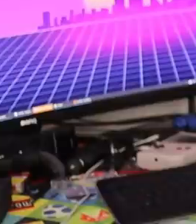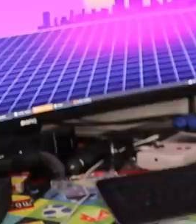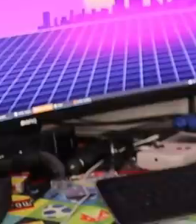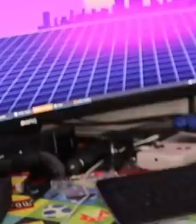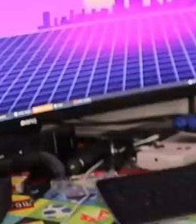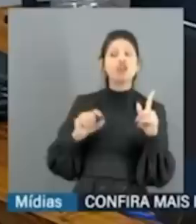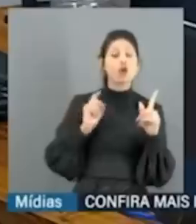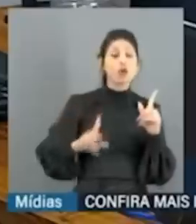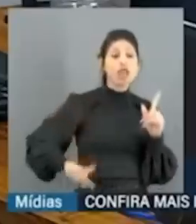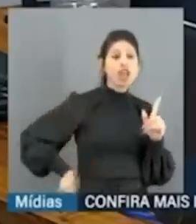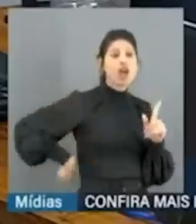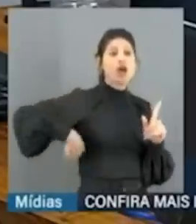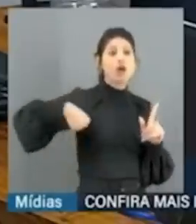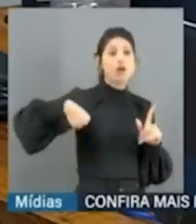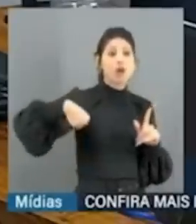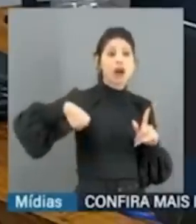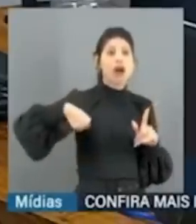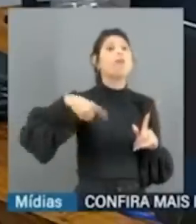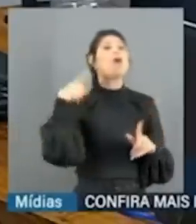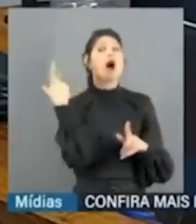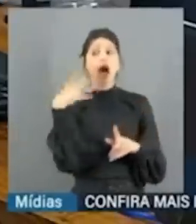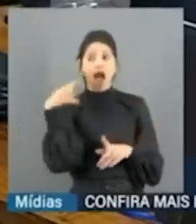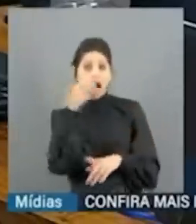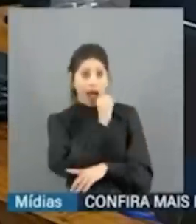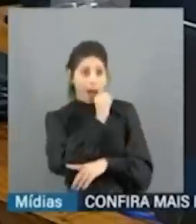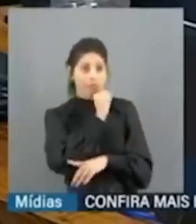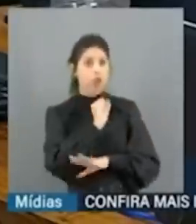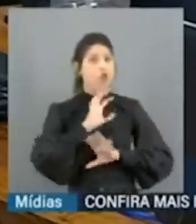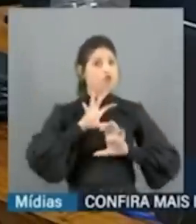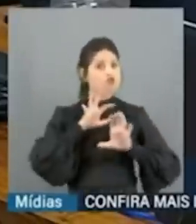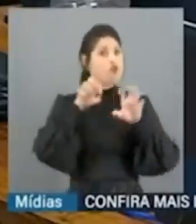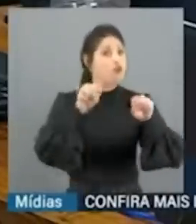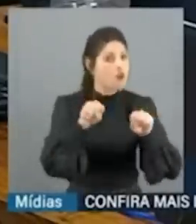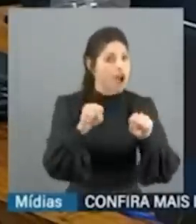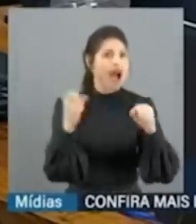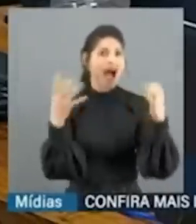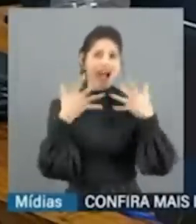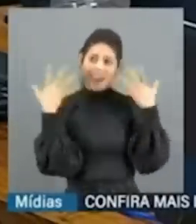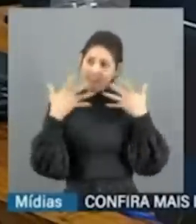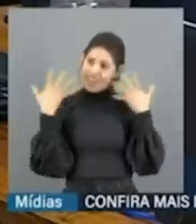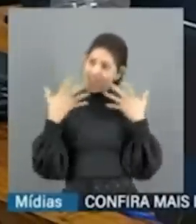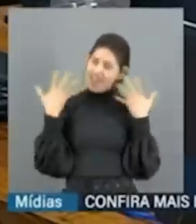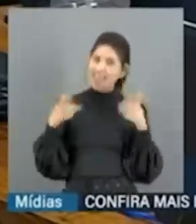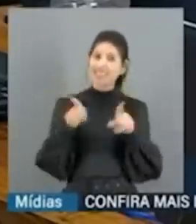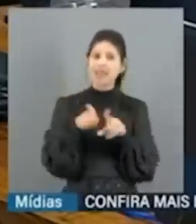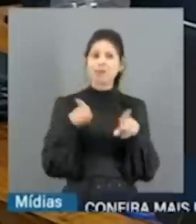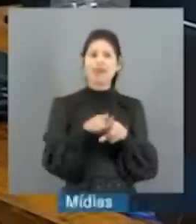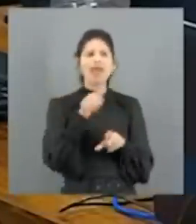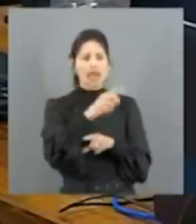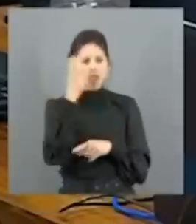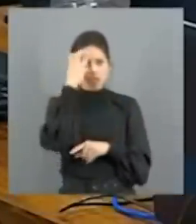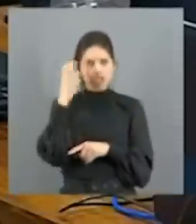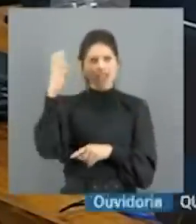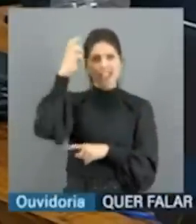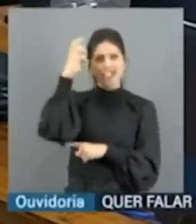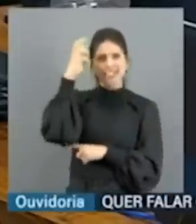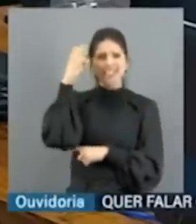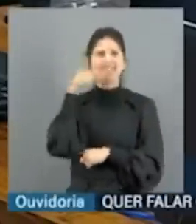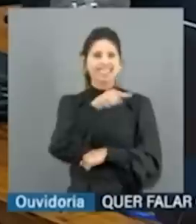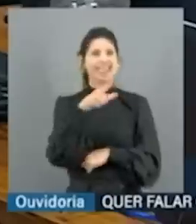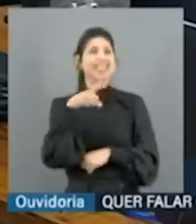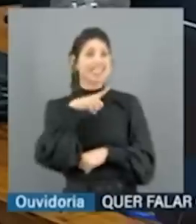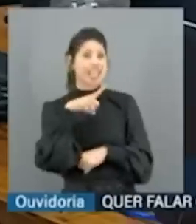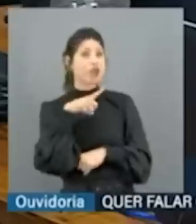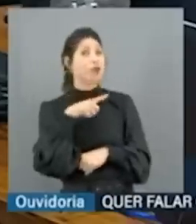rabo. Okay. Ágil, valente, alegre, tudo que você possa imaginar, ele tem. Ele